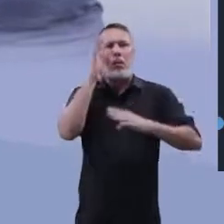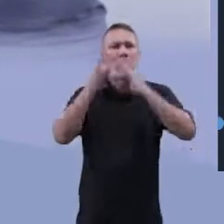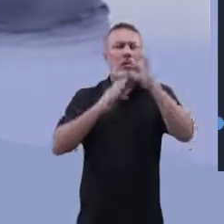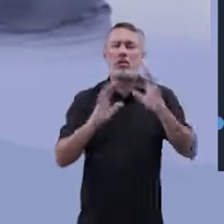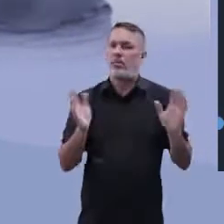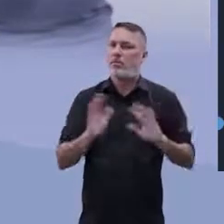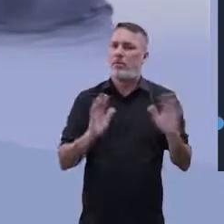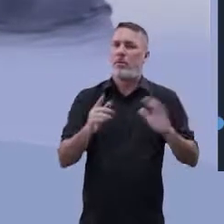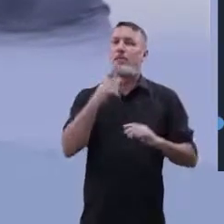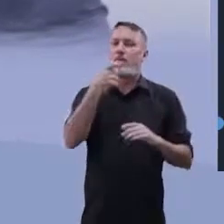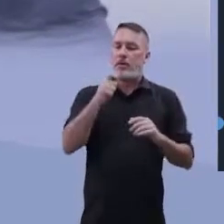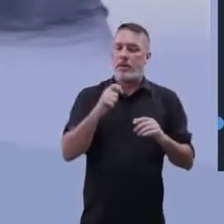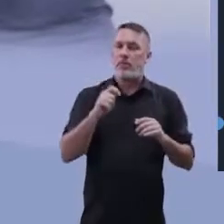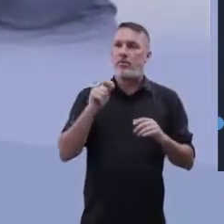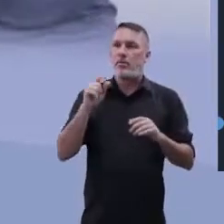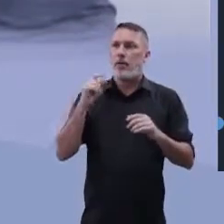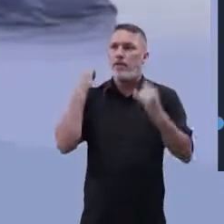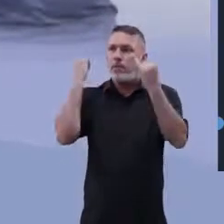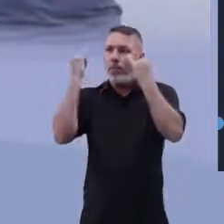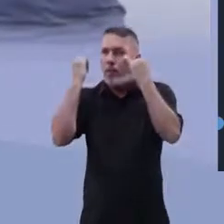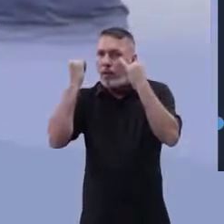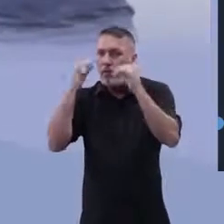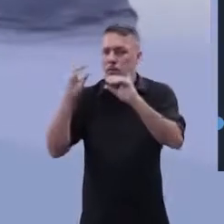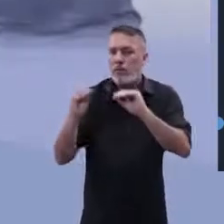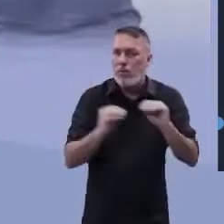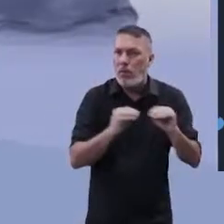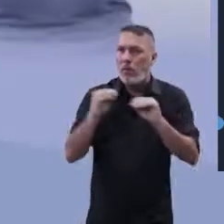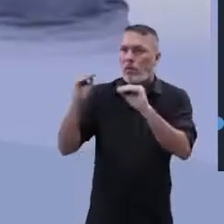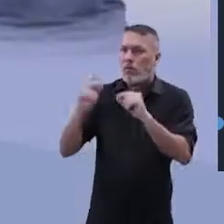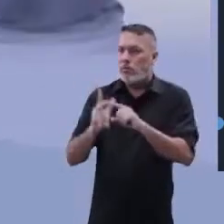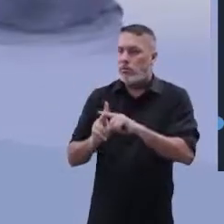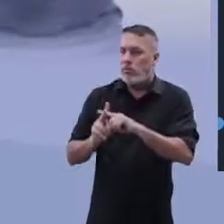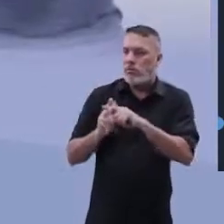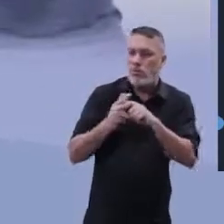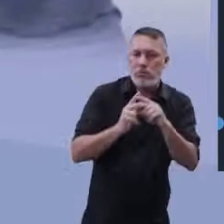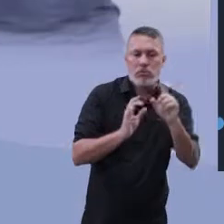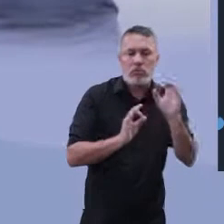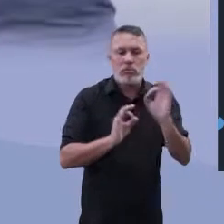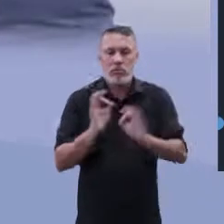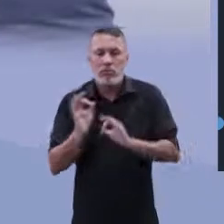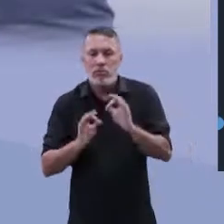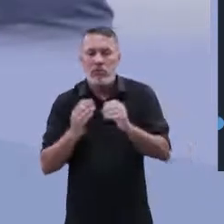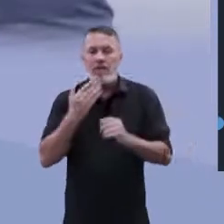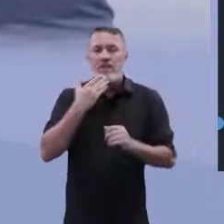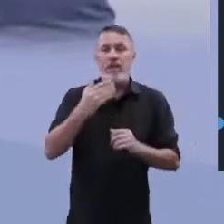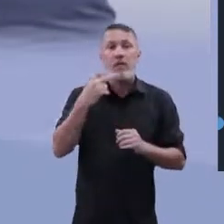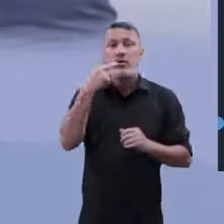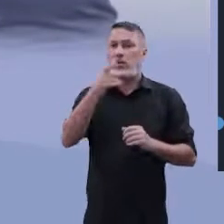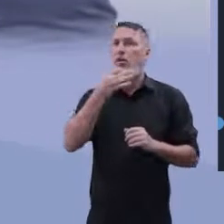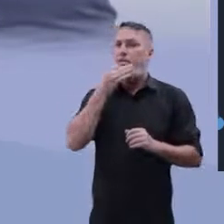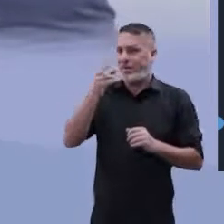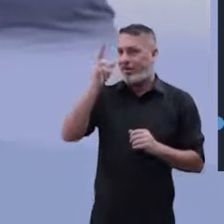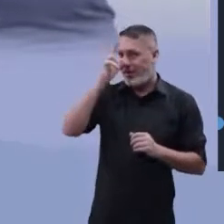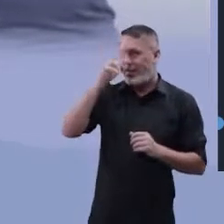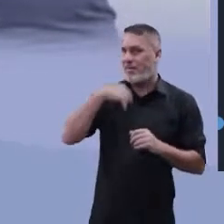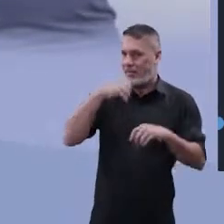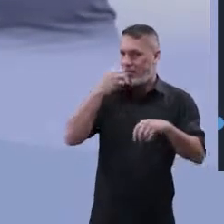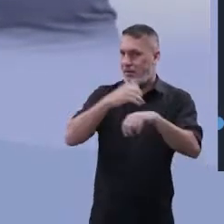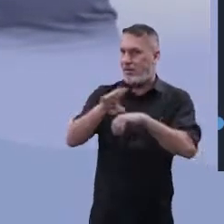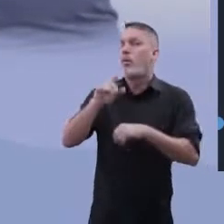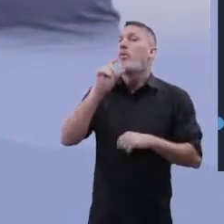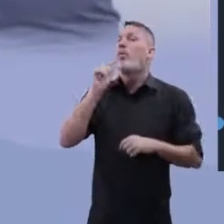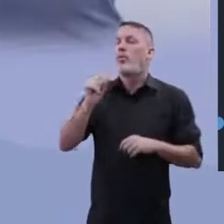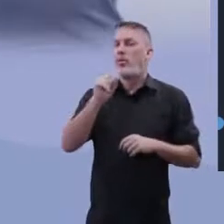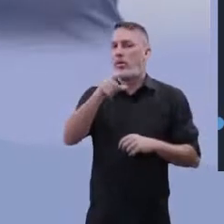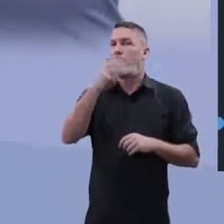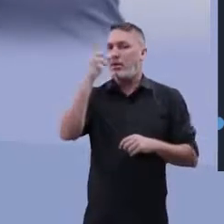ali. Não, você vai ter que selecionar aquelas informações que vão defender o seu ponto de vista. Lembra, meu aluno, que eu